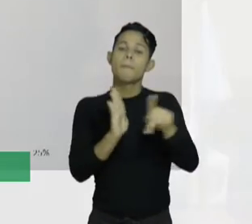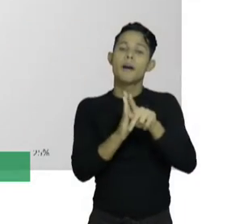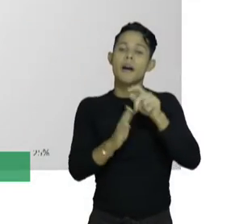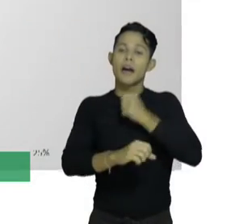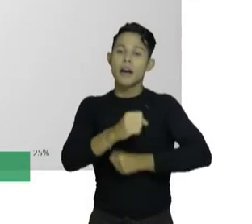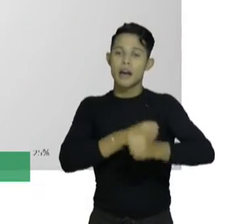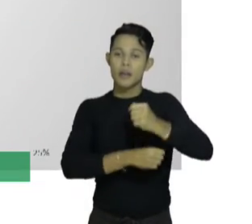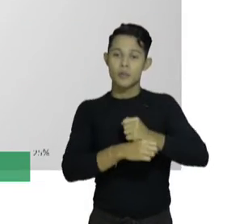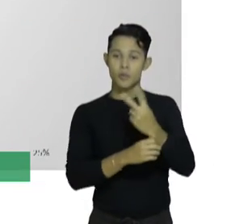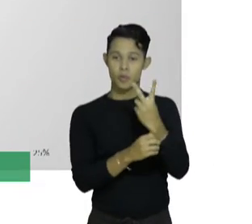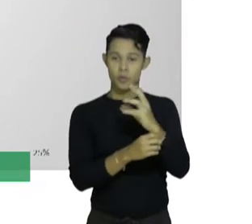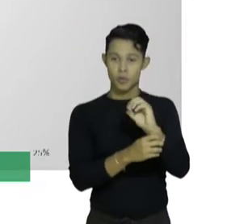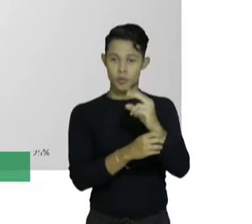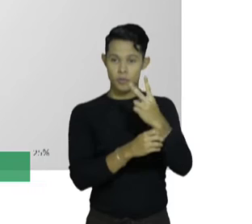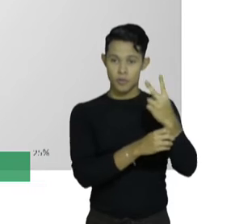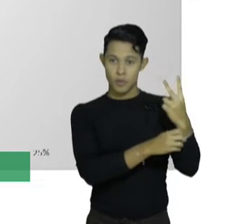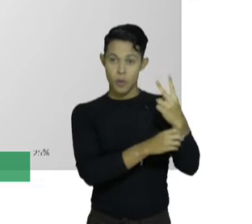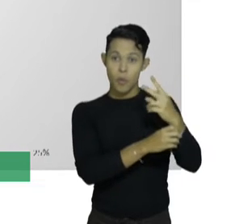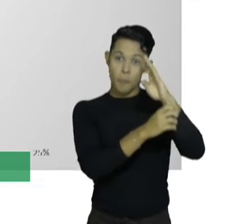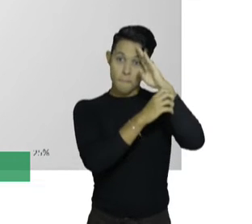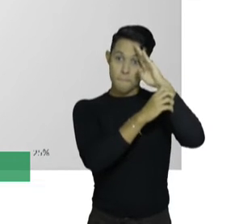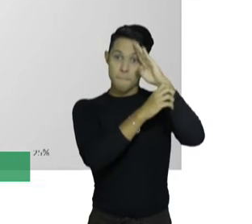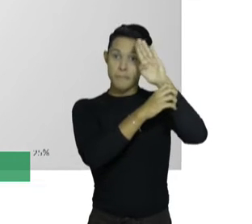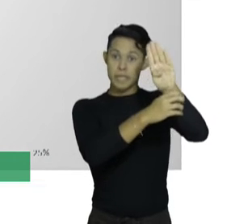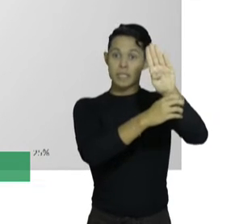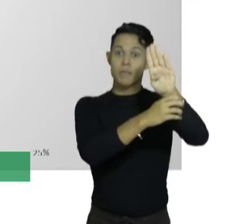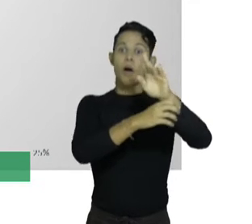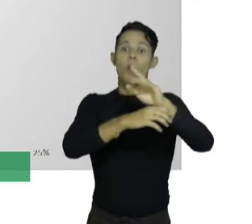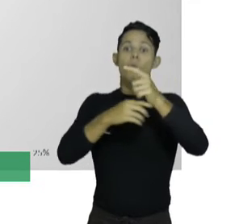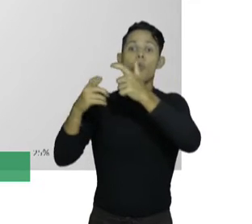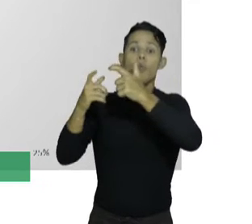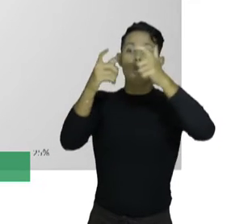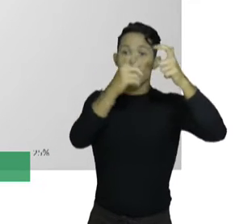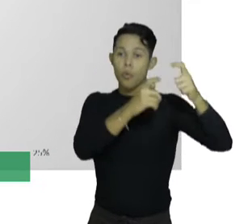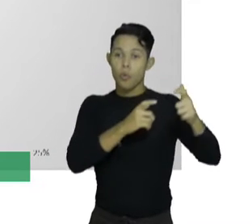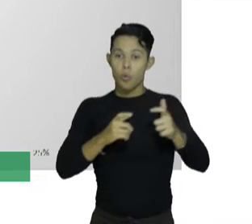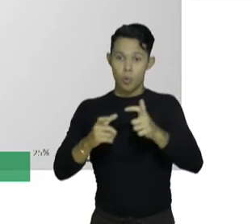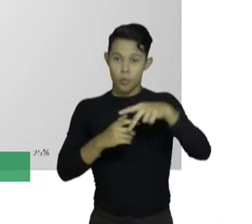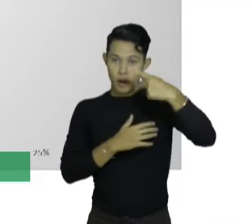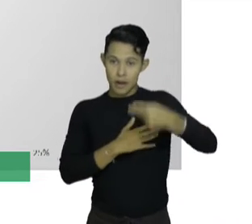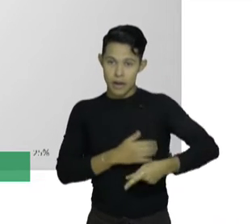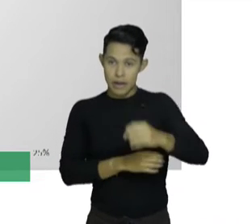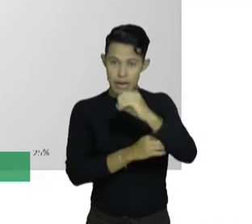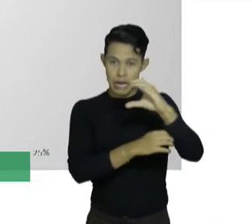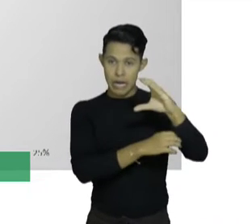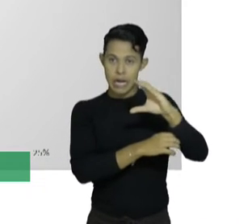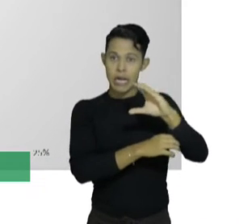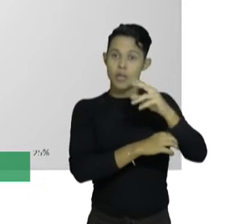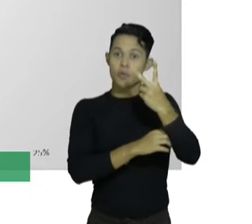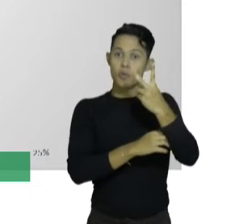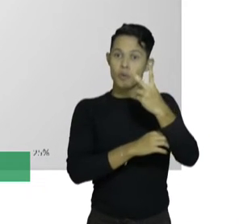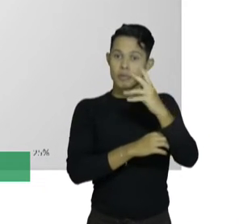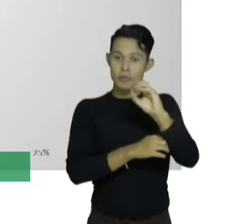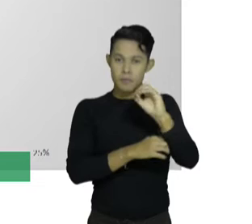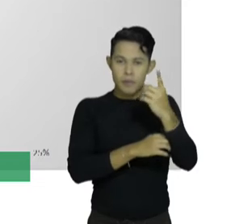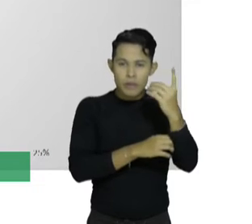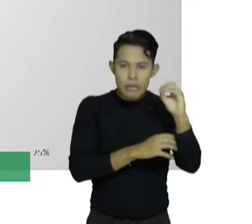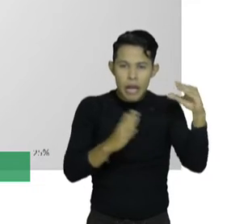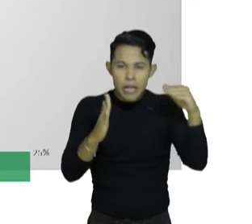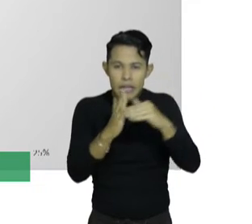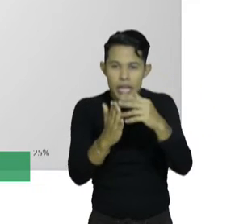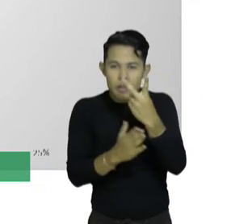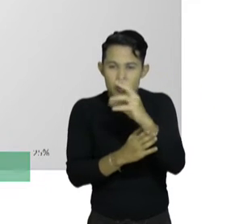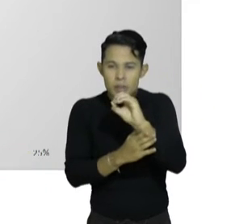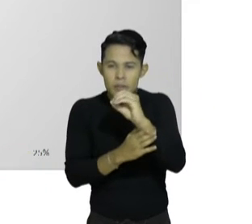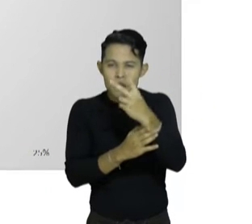bloco Quais são os principais blocos destino das exportações Catarinense tinha para 2010 acabou não entrando 2022 inverteu né a